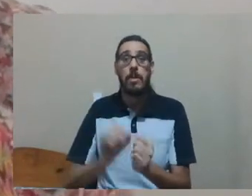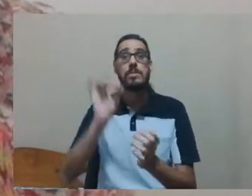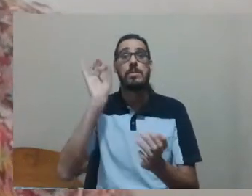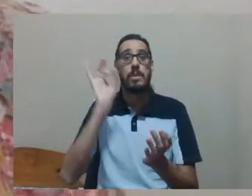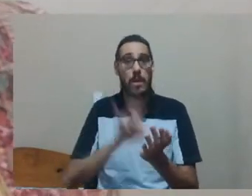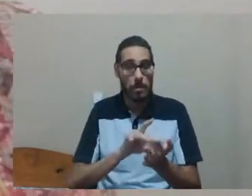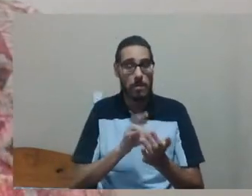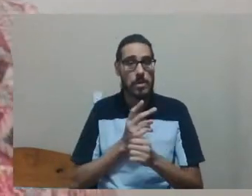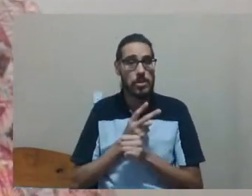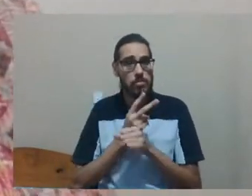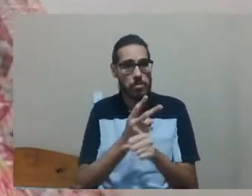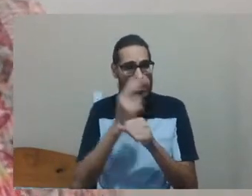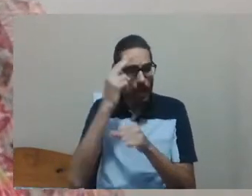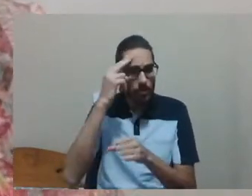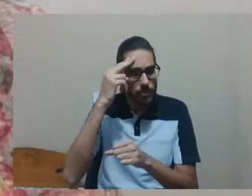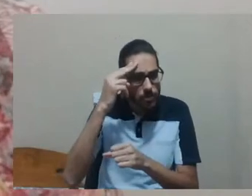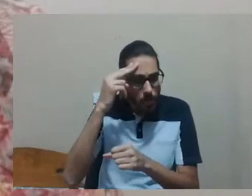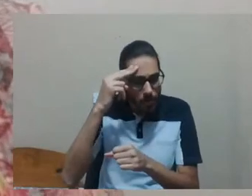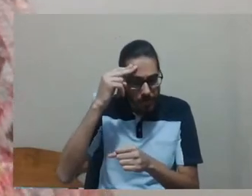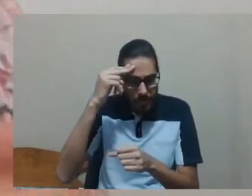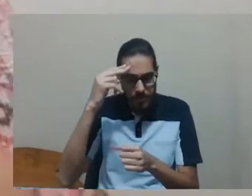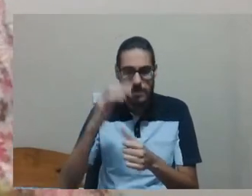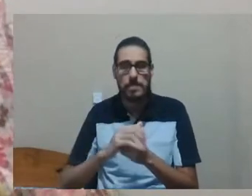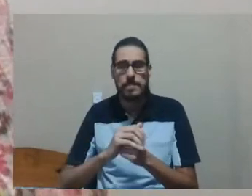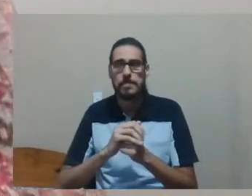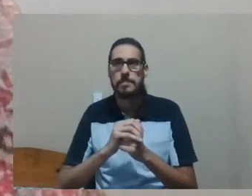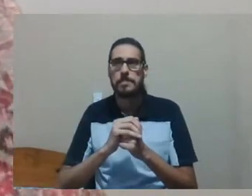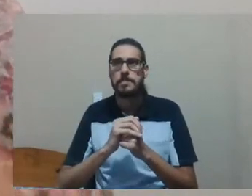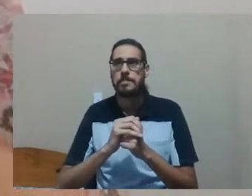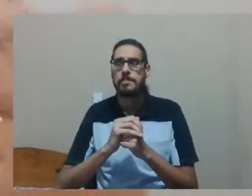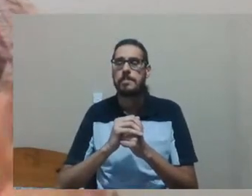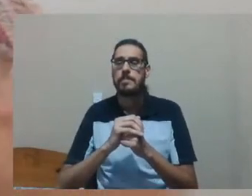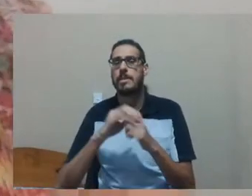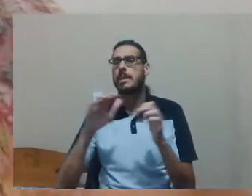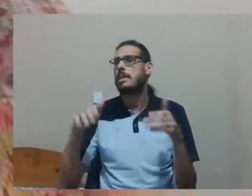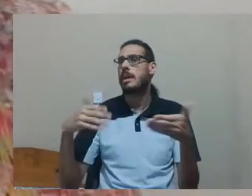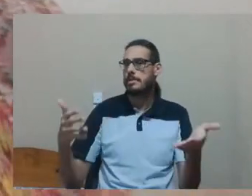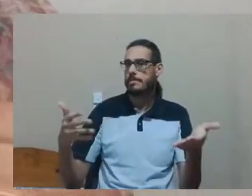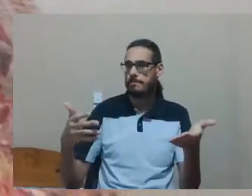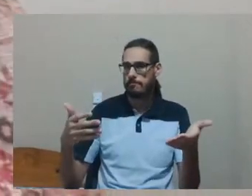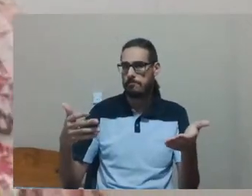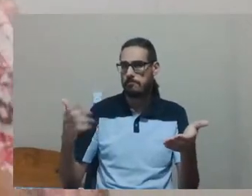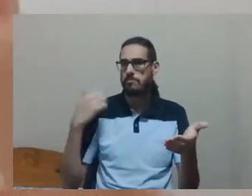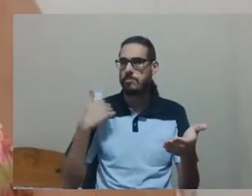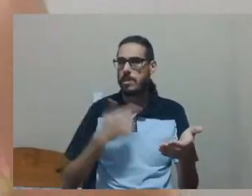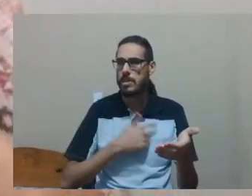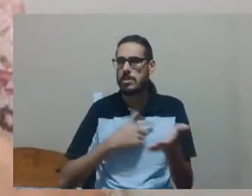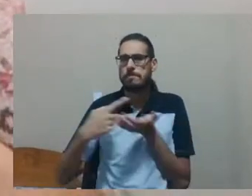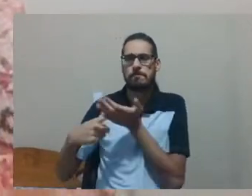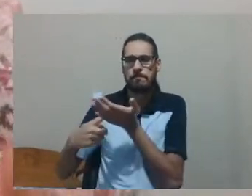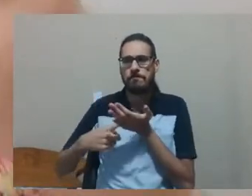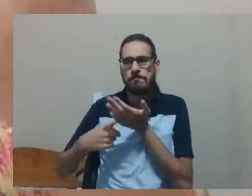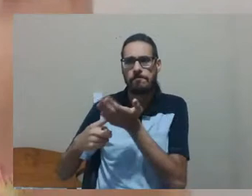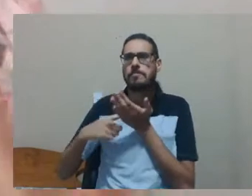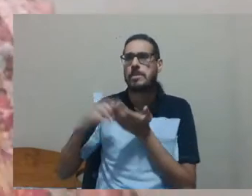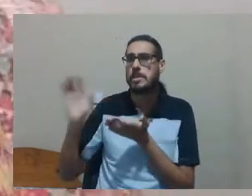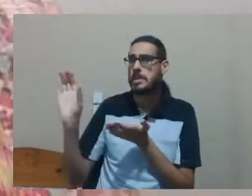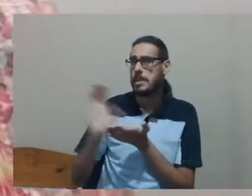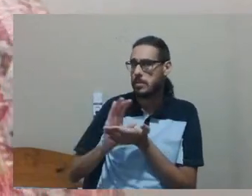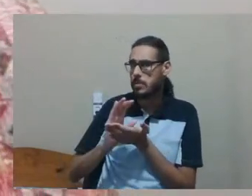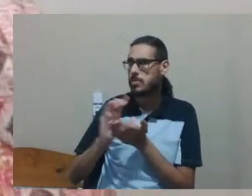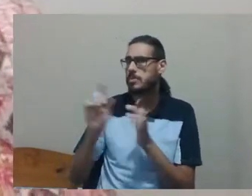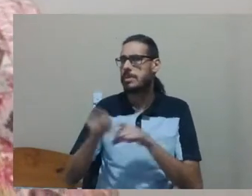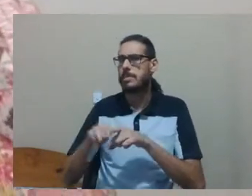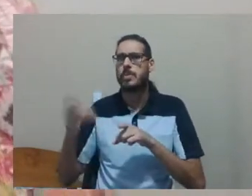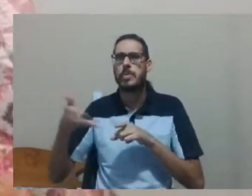aí o seu sonho. E aí, como nós conseguimos? Com essa grande articulação de recursos e de